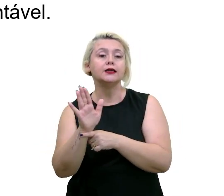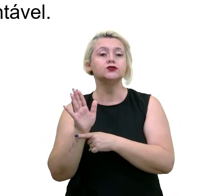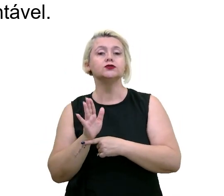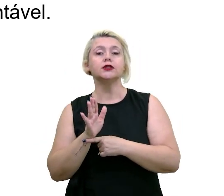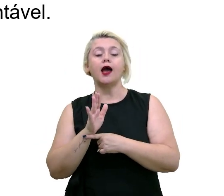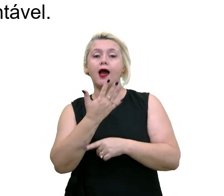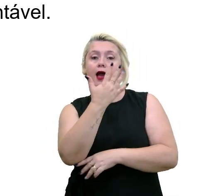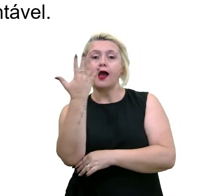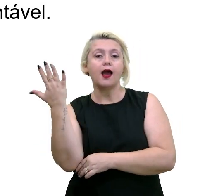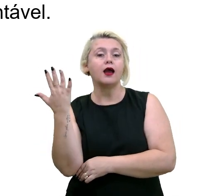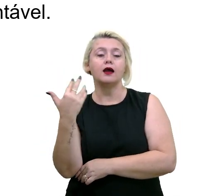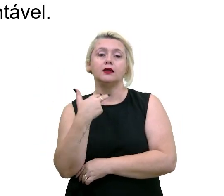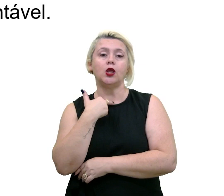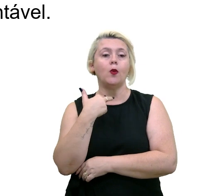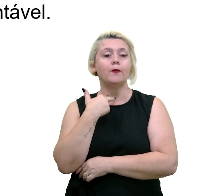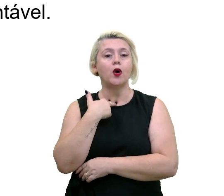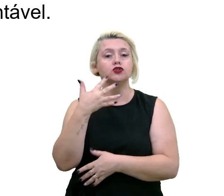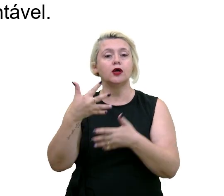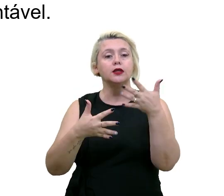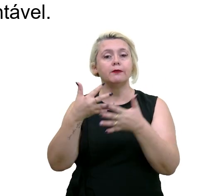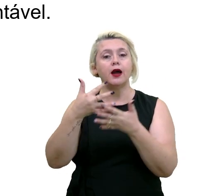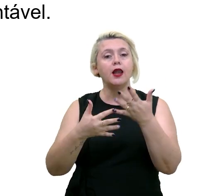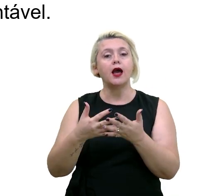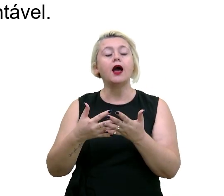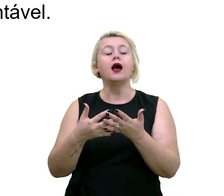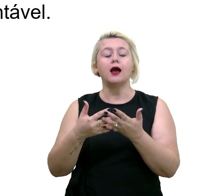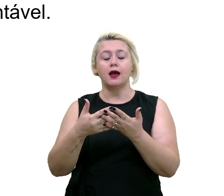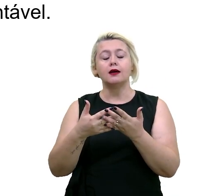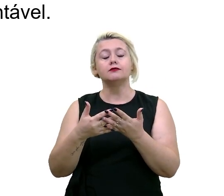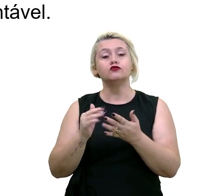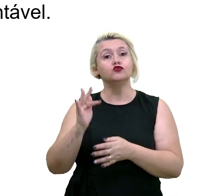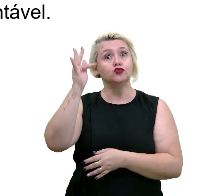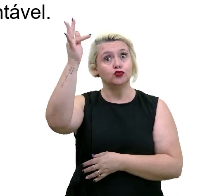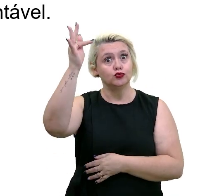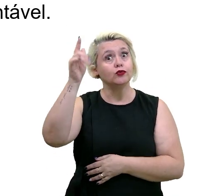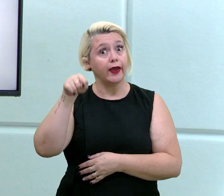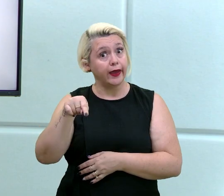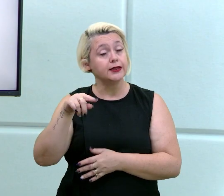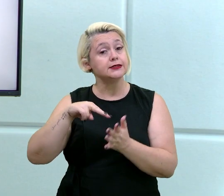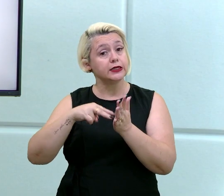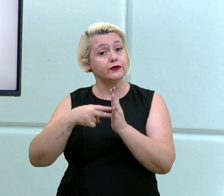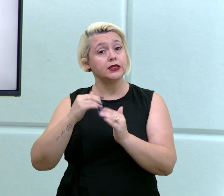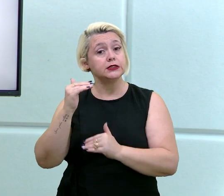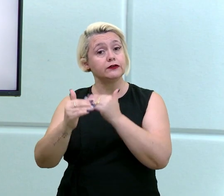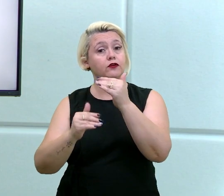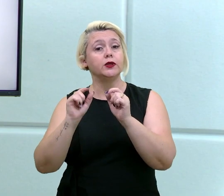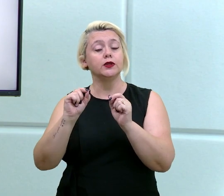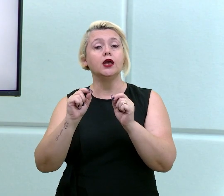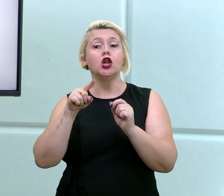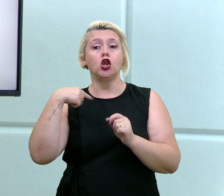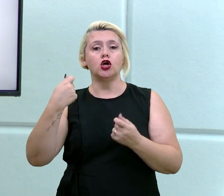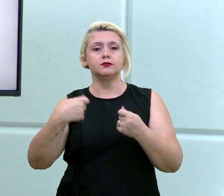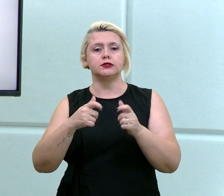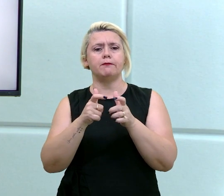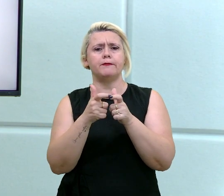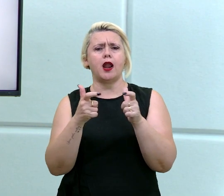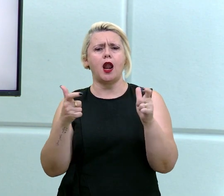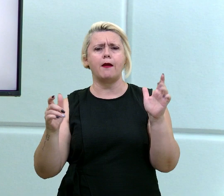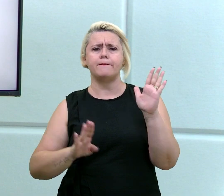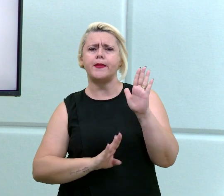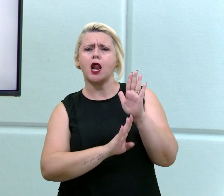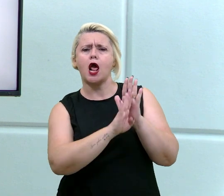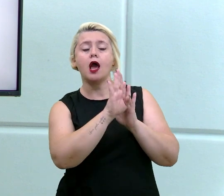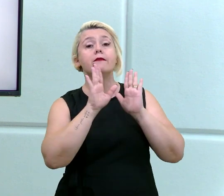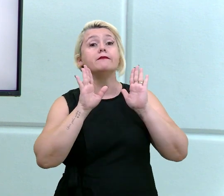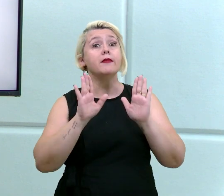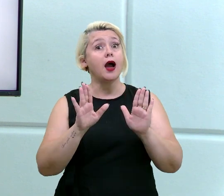comprometer recursos futuros. Então, esse desenvolvimento é isso. Nós temos que crescer, tá? Mas com os